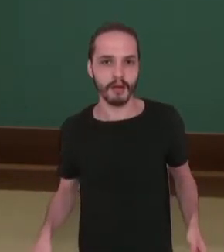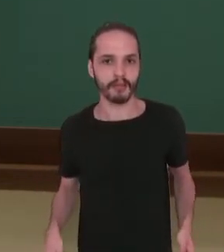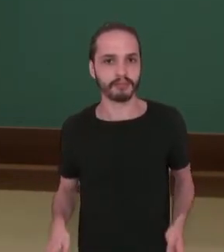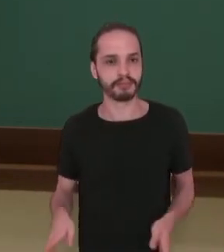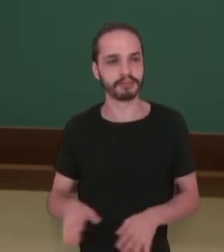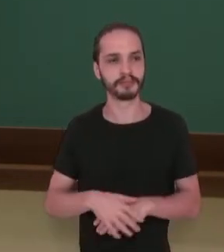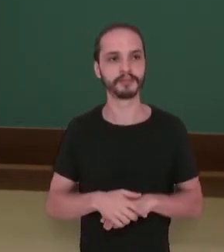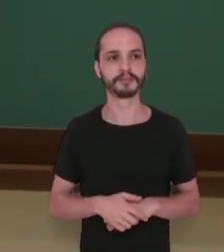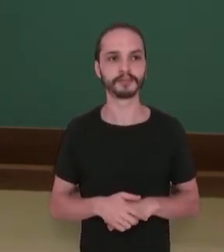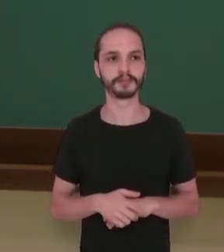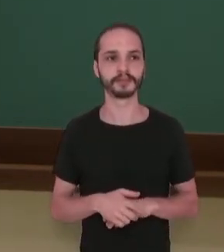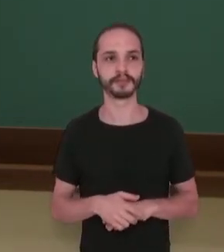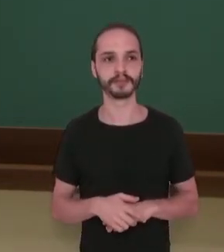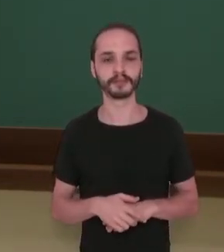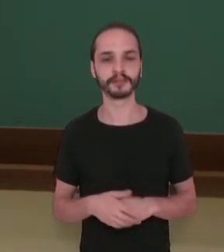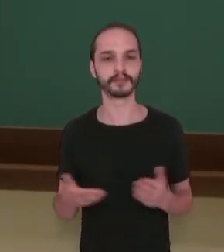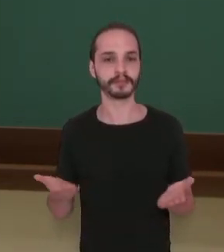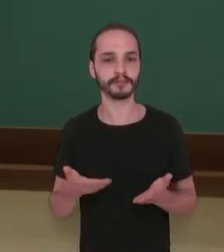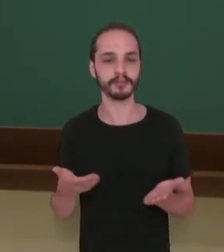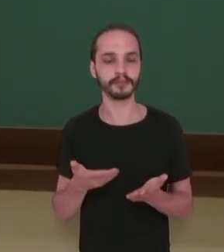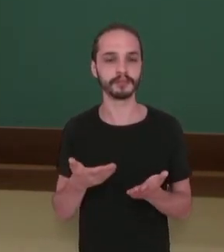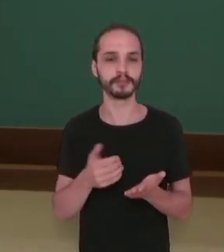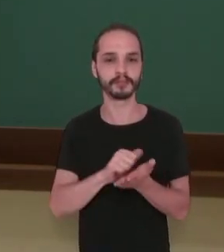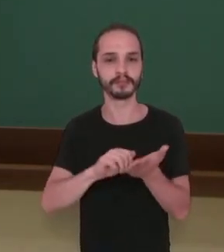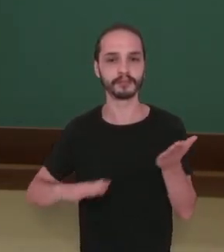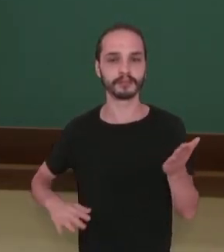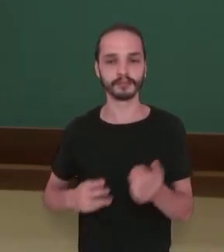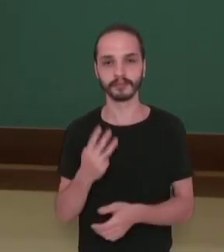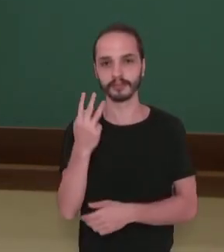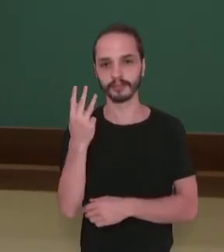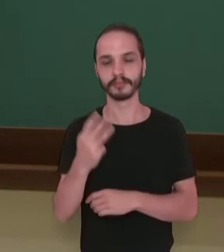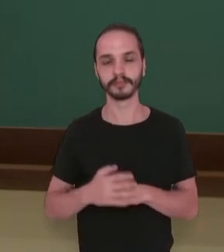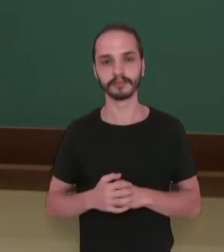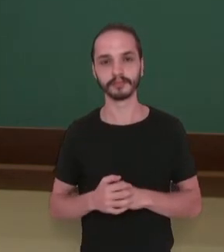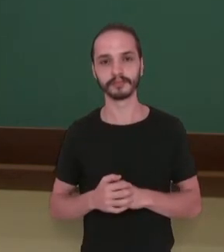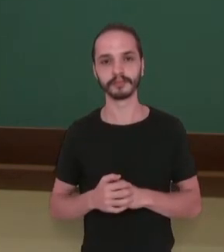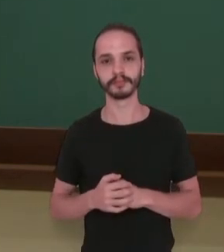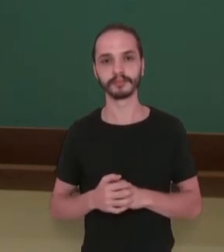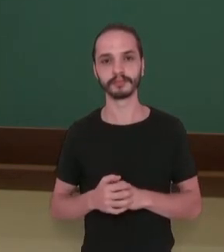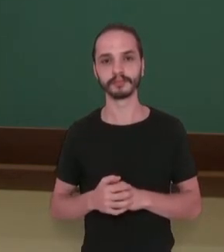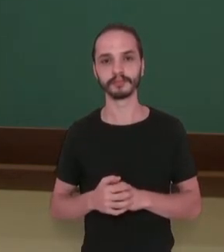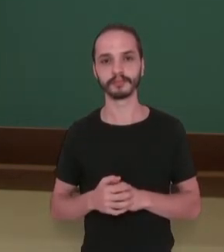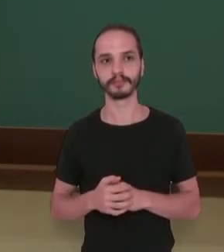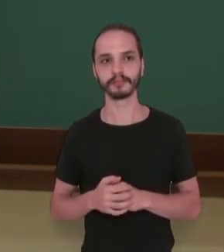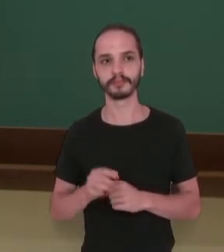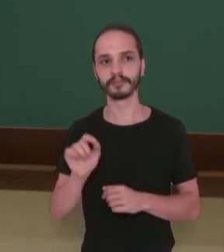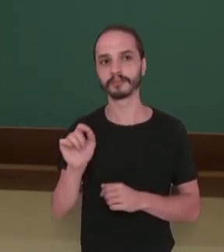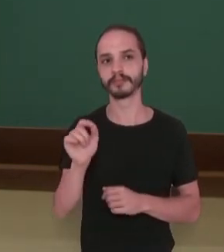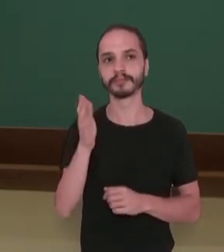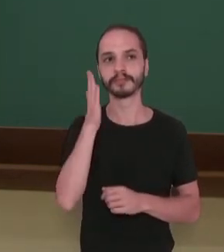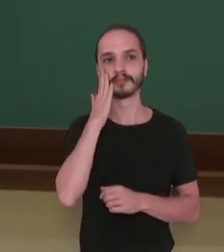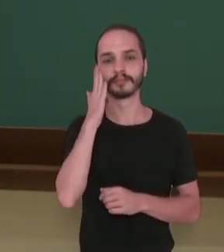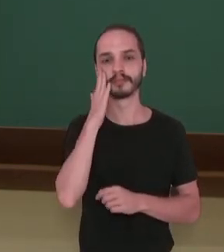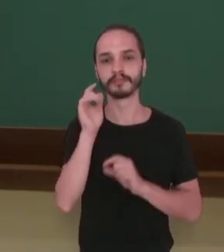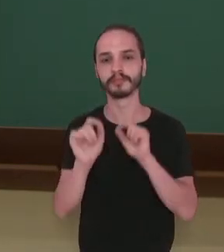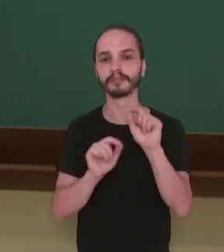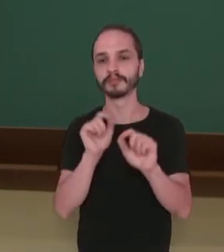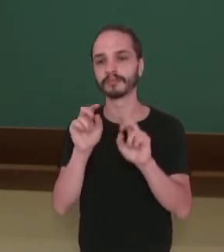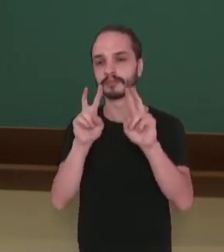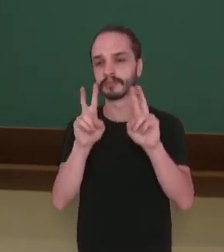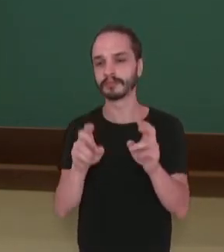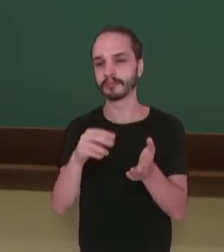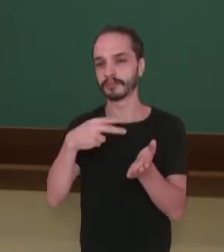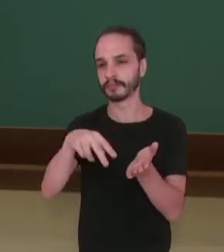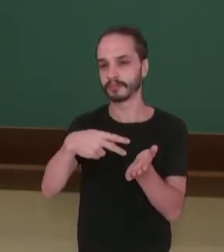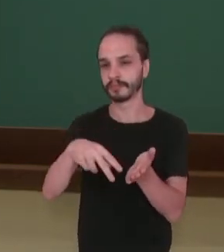grandes, volumosas. E agora a gente vai para o exercício de número 3. Agora que sabe um pouco sobre dança, em